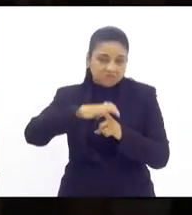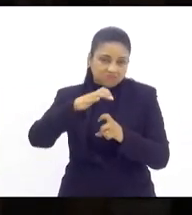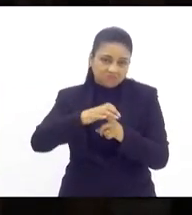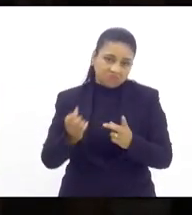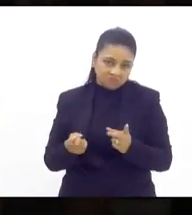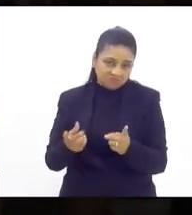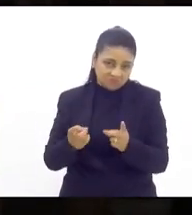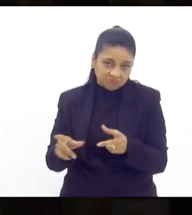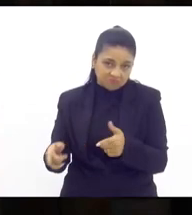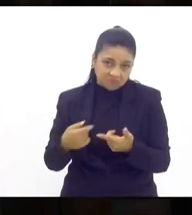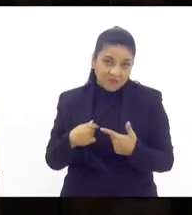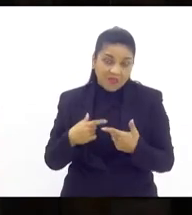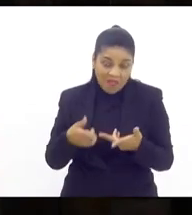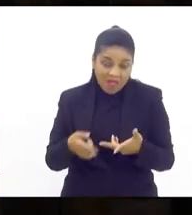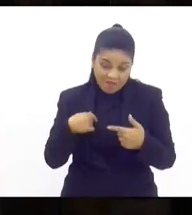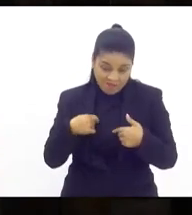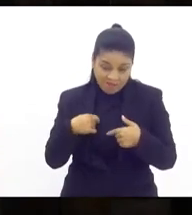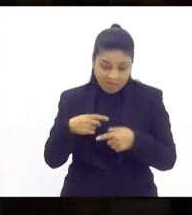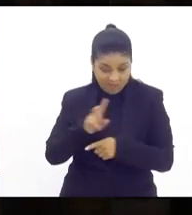controlar